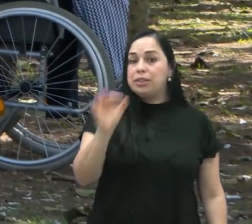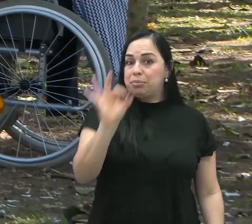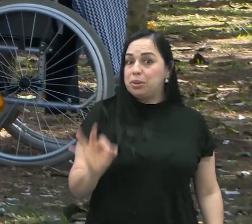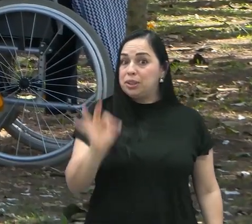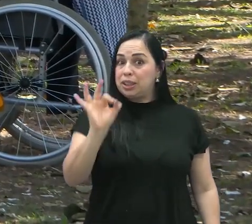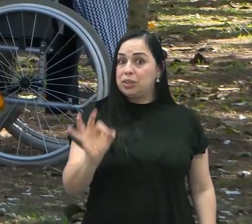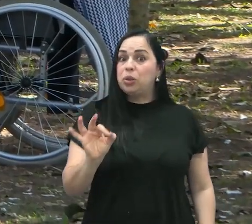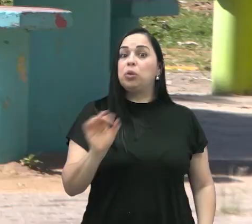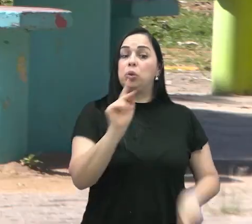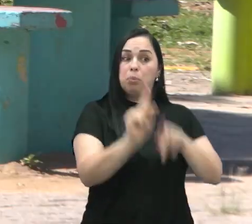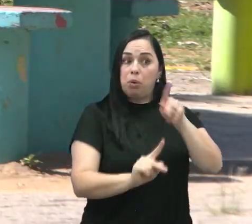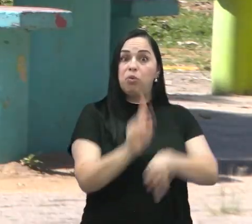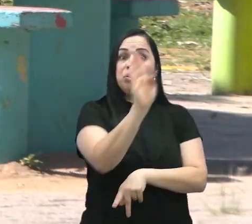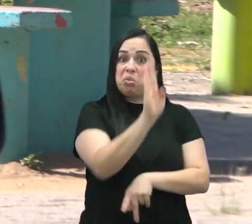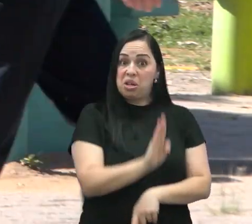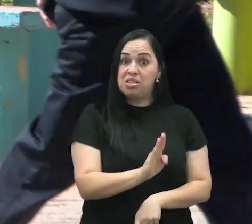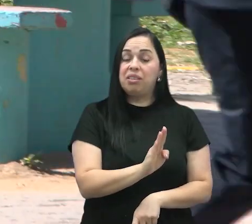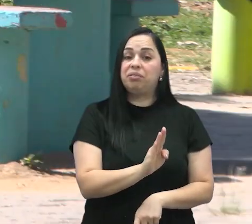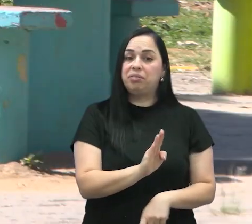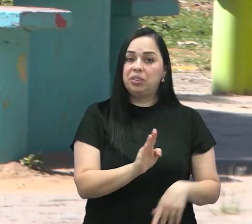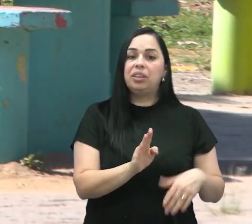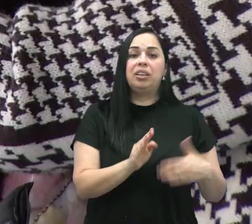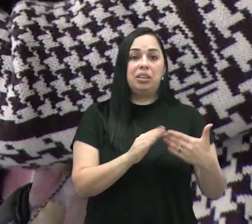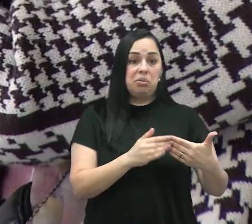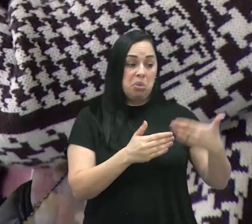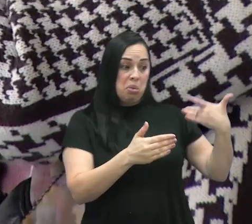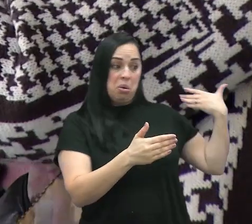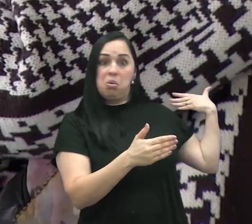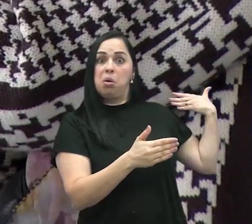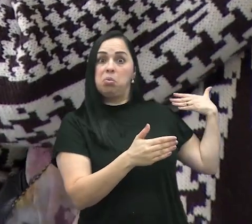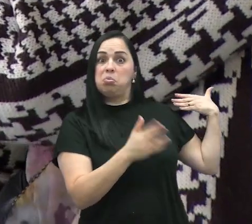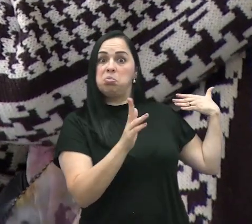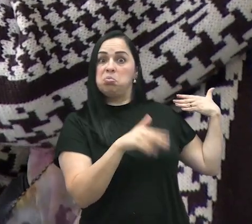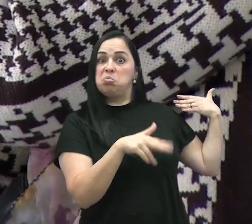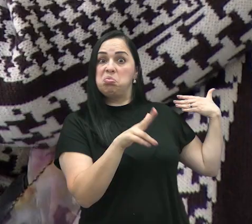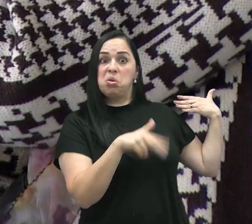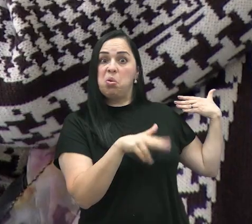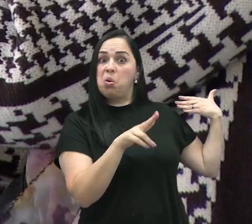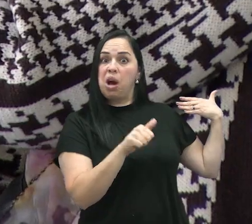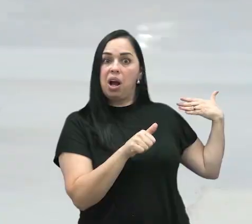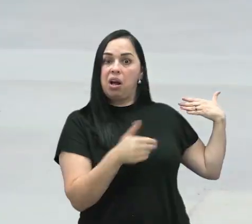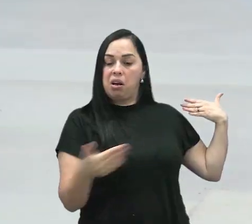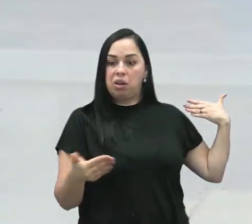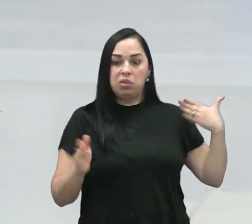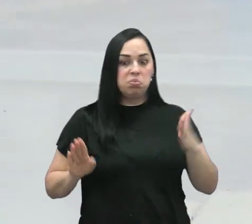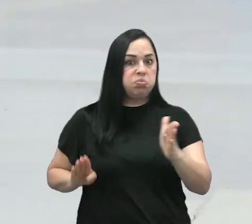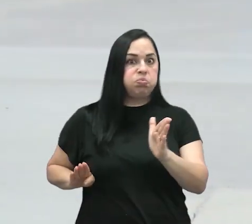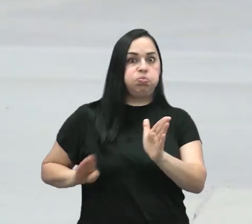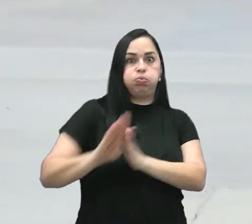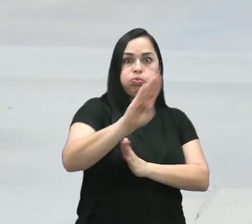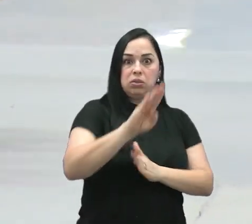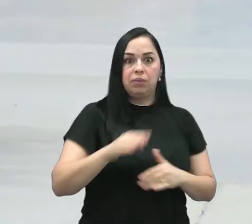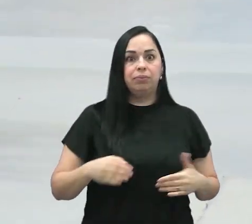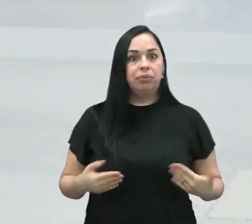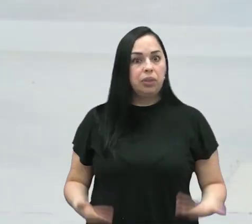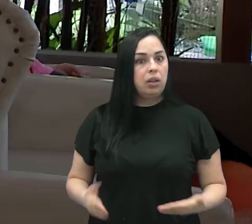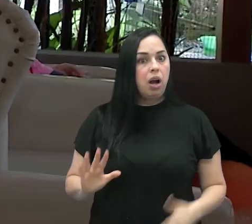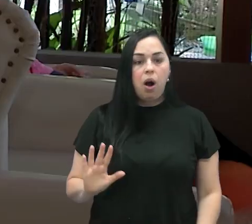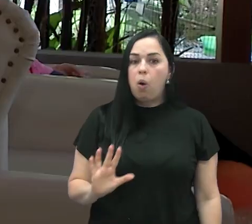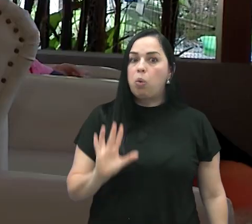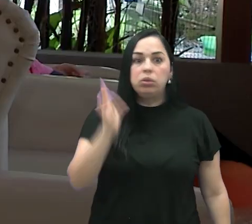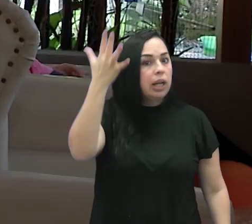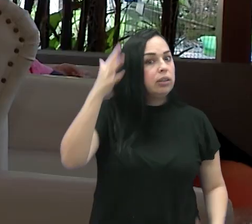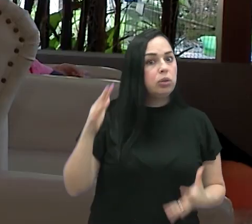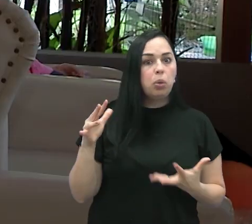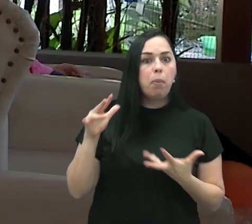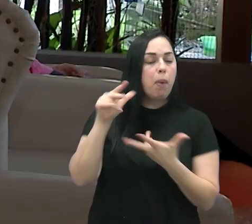quase 11% da população brasileira. Nunca, na história do país, essa porcentagem foi tão alta. É